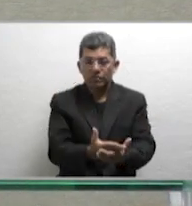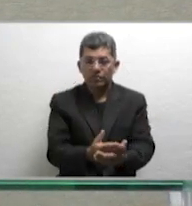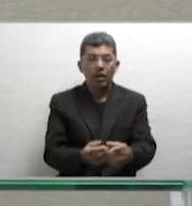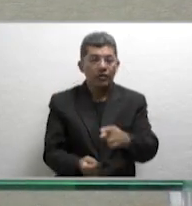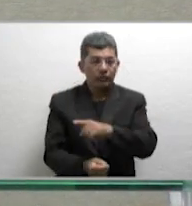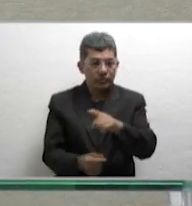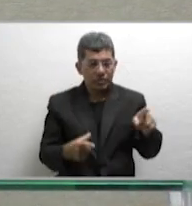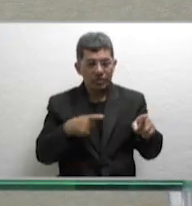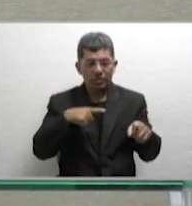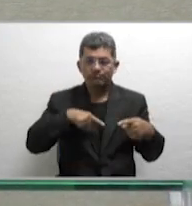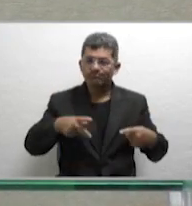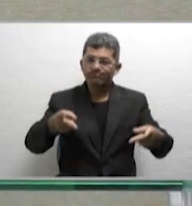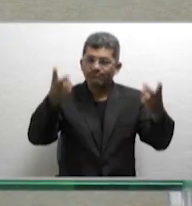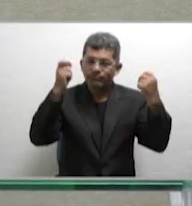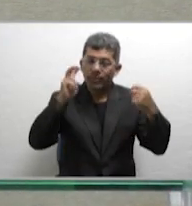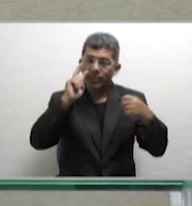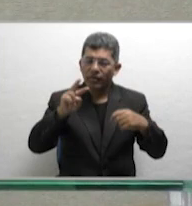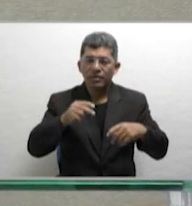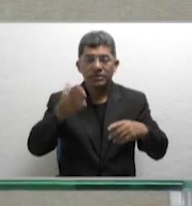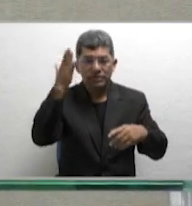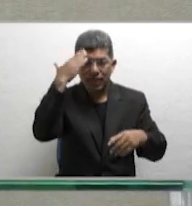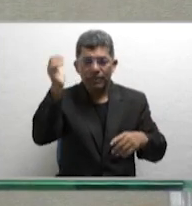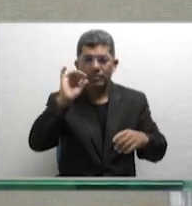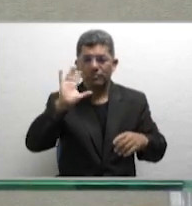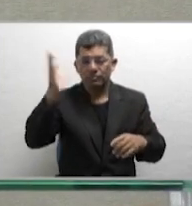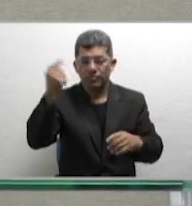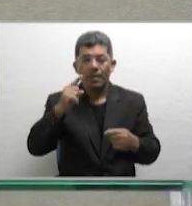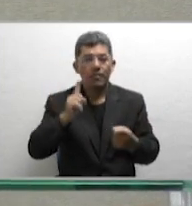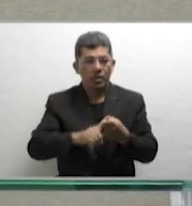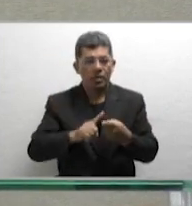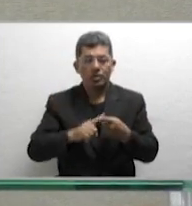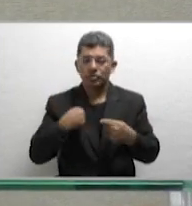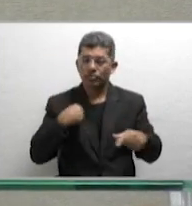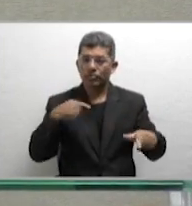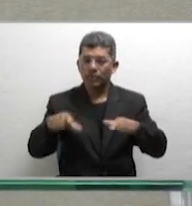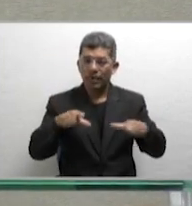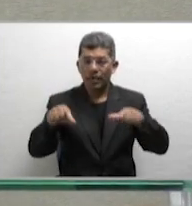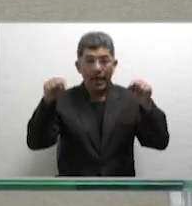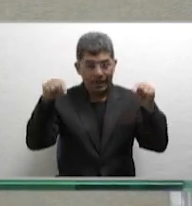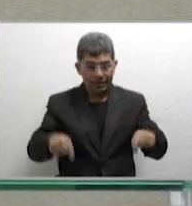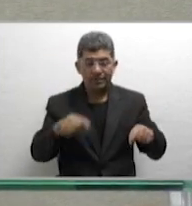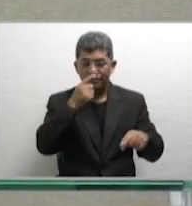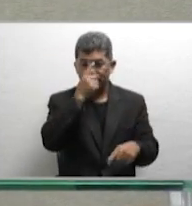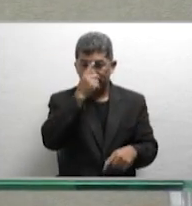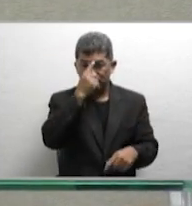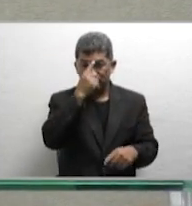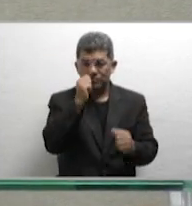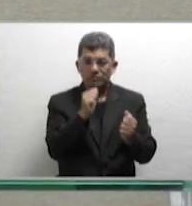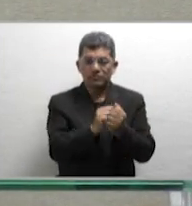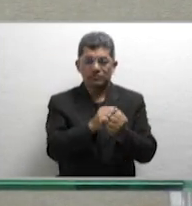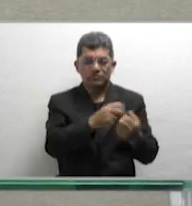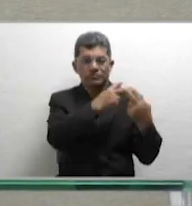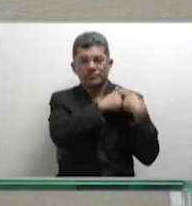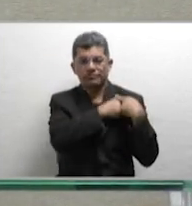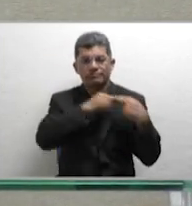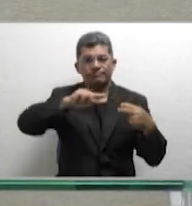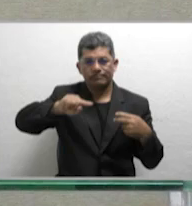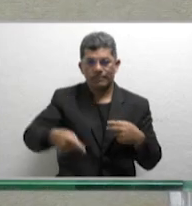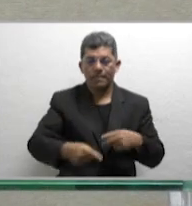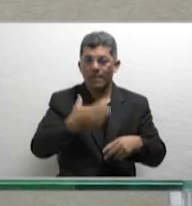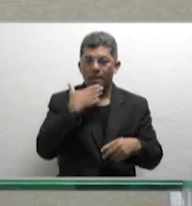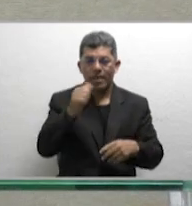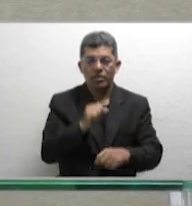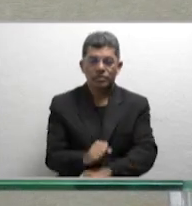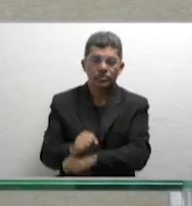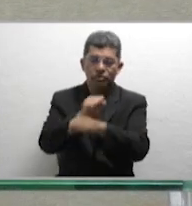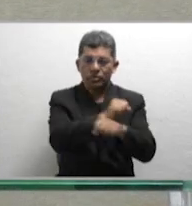está nos ouvindo e nos assistindo, saiba disso, porque nós estamos aqui para trabalhar em função, em razão de uma melhor